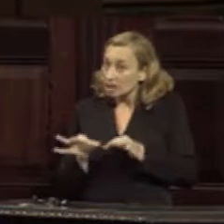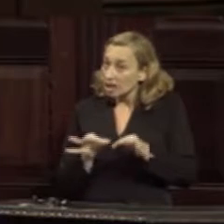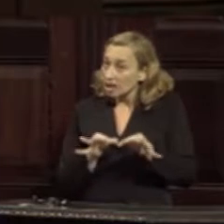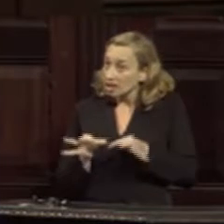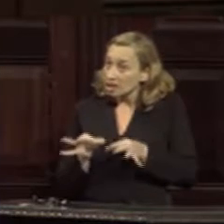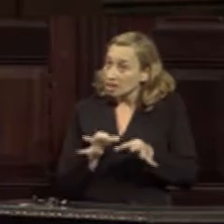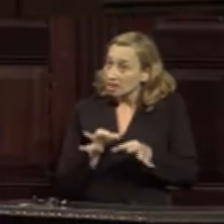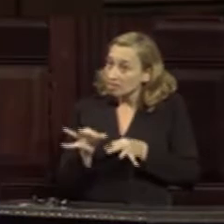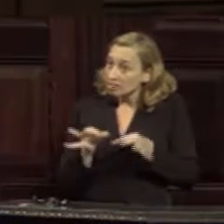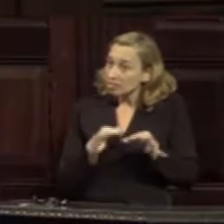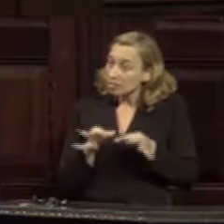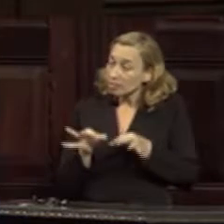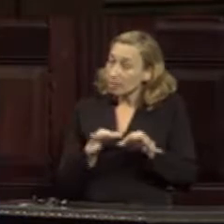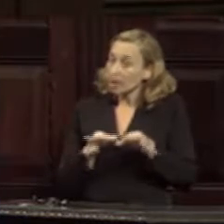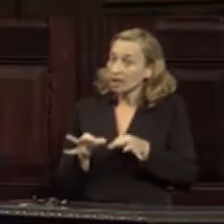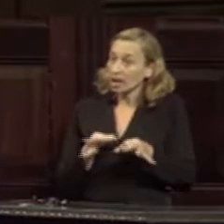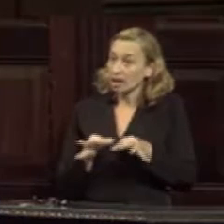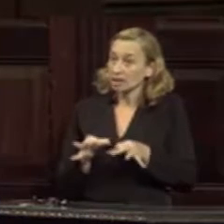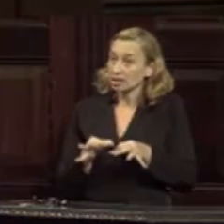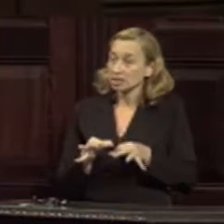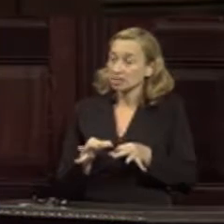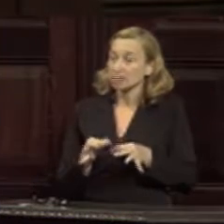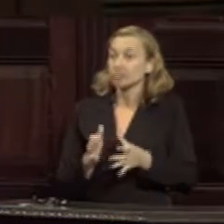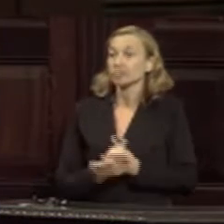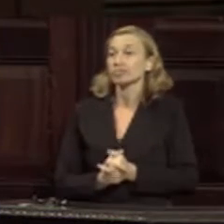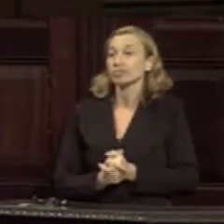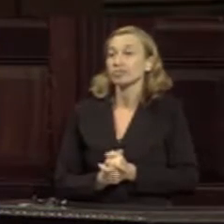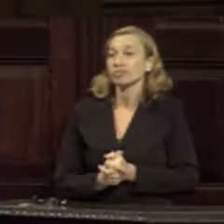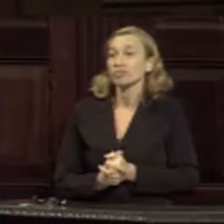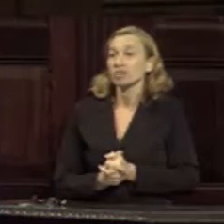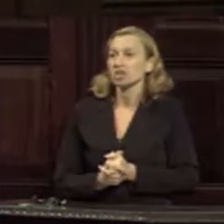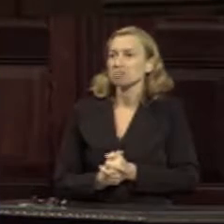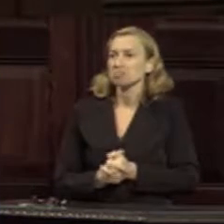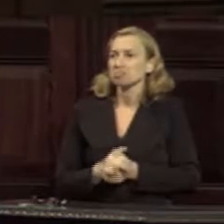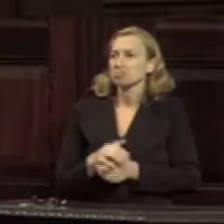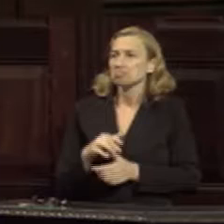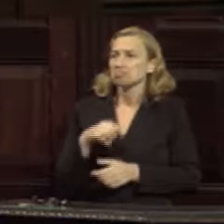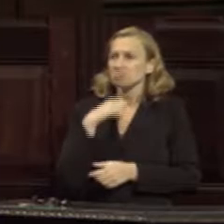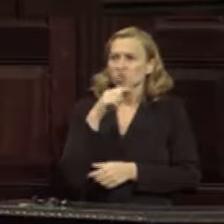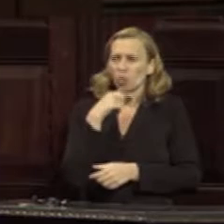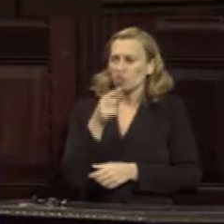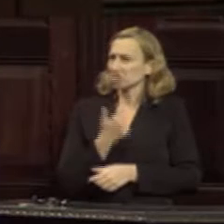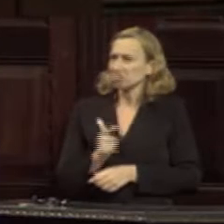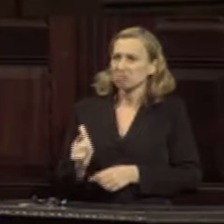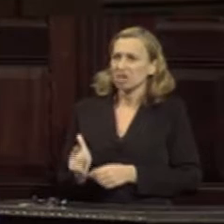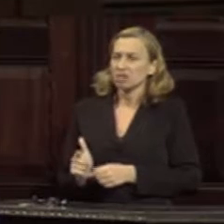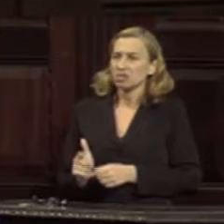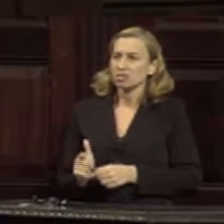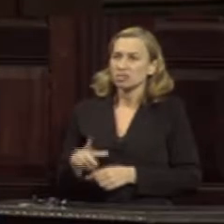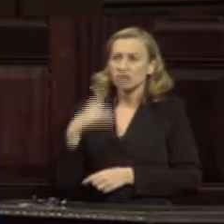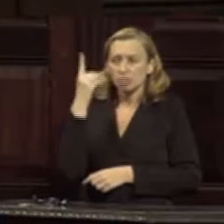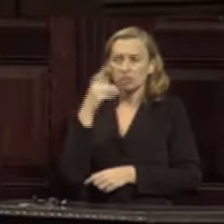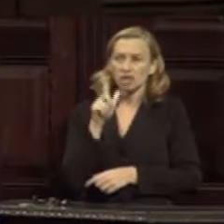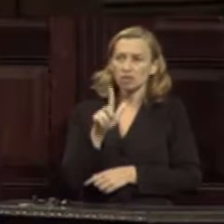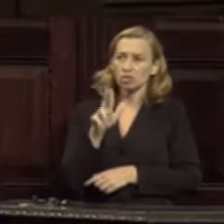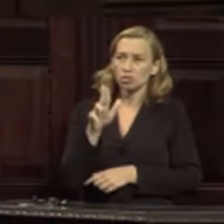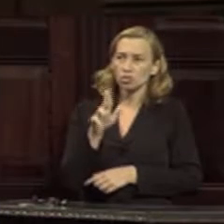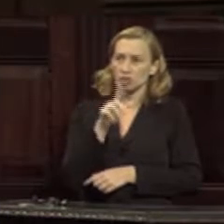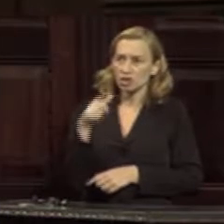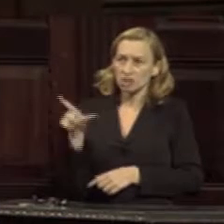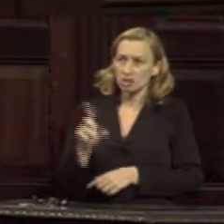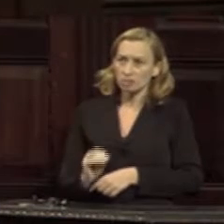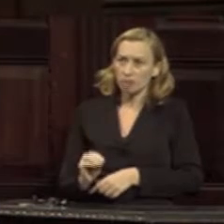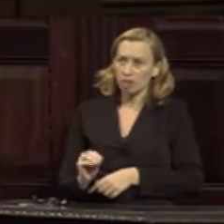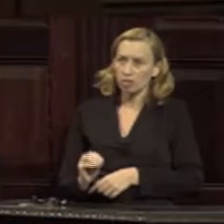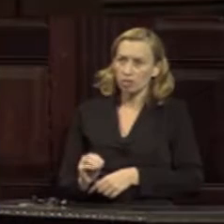Então nós queremos que o Rio ganhe mais. Eu não tenho dúvida, deputada Fatinha, que o deputado Luiz Paulo